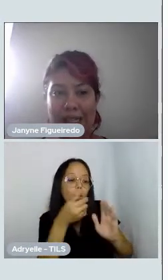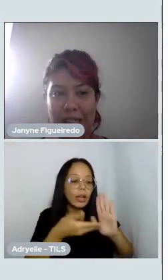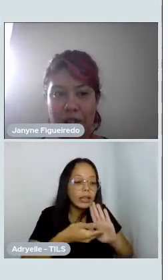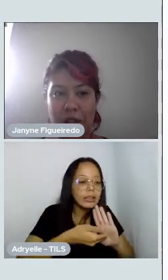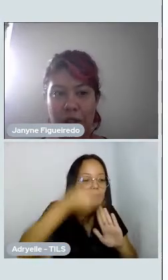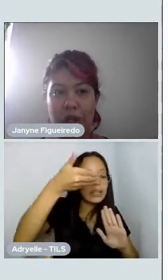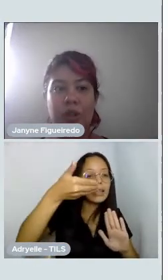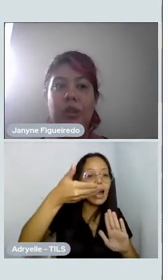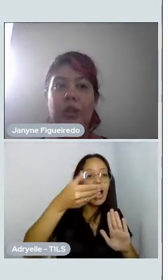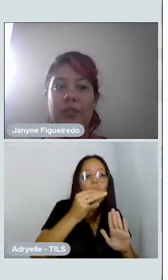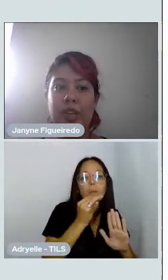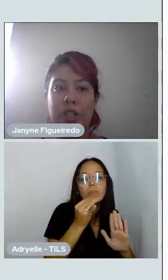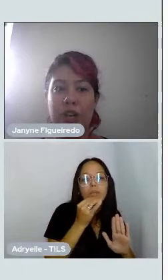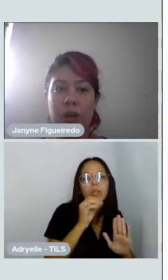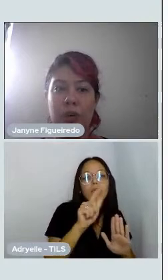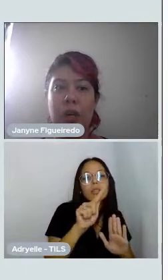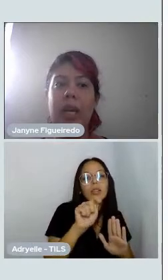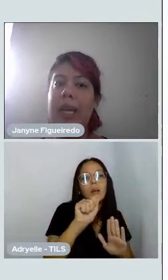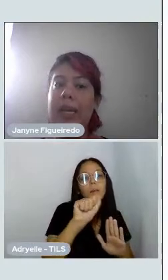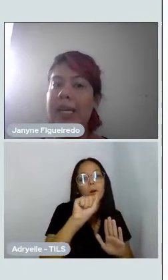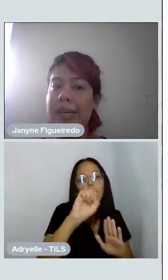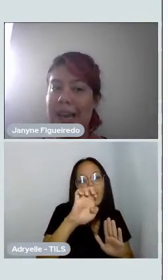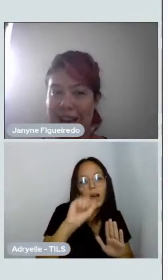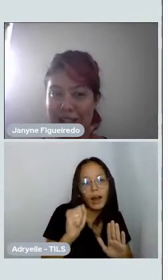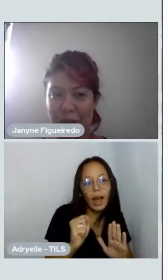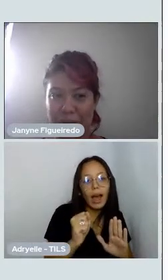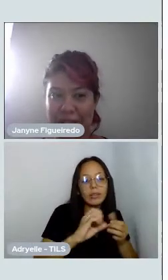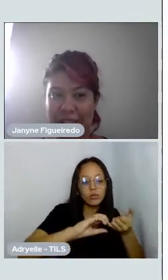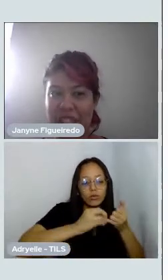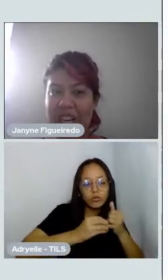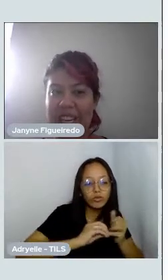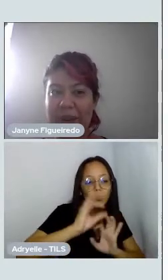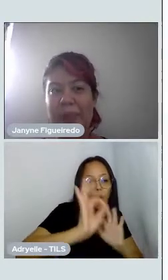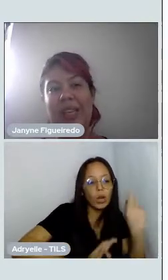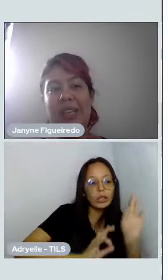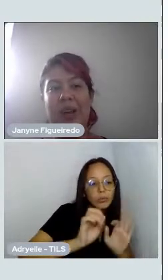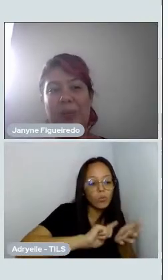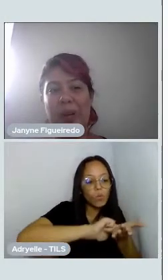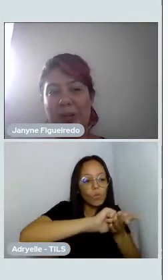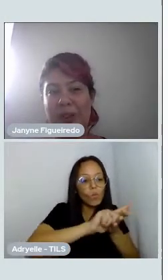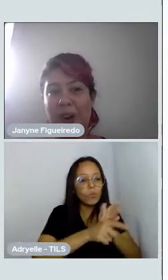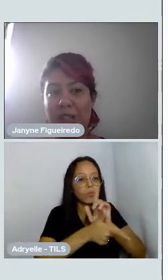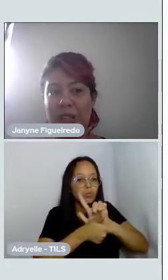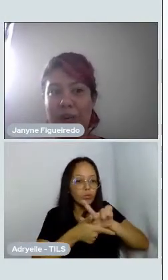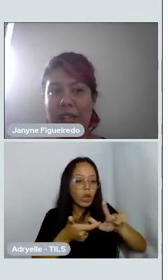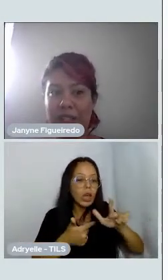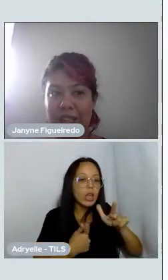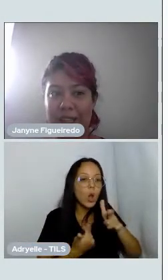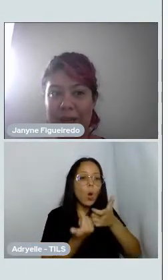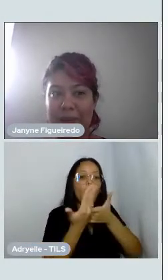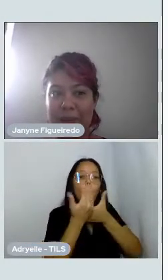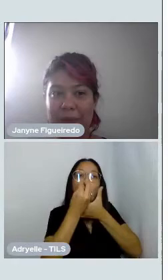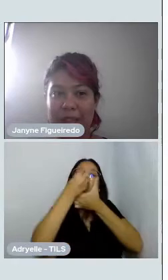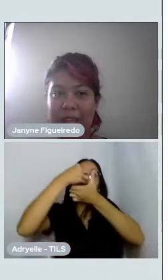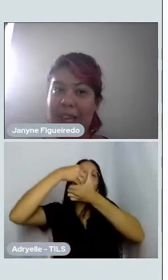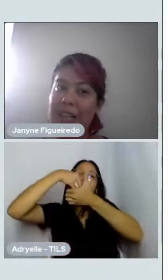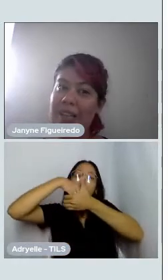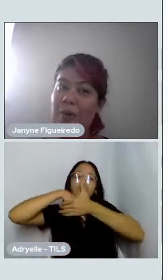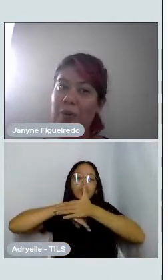os gases do feijão e a gente poder digerir bem essa leguminosa no organismo da